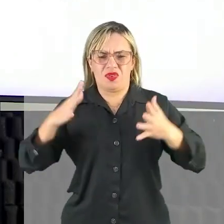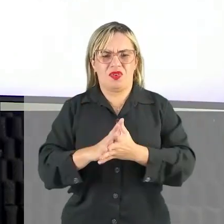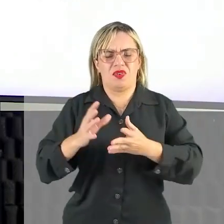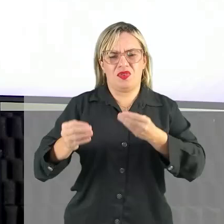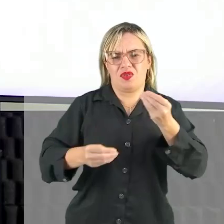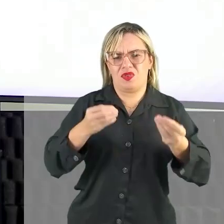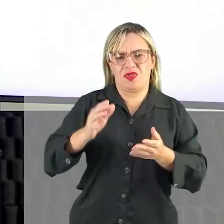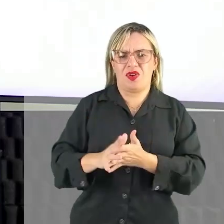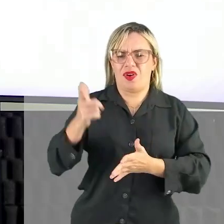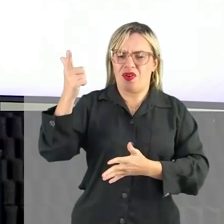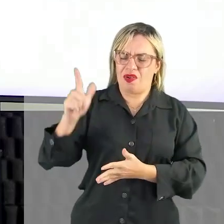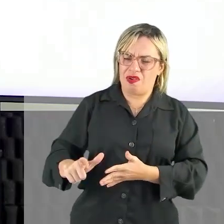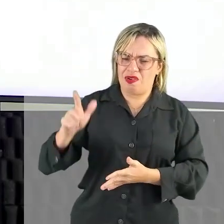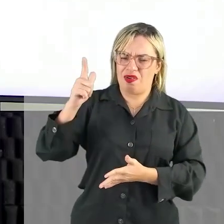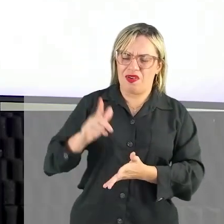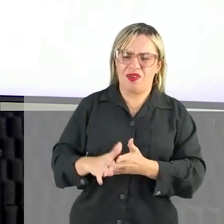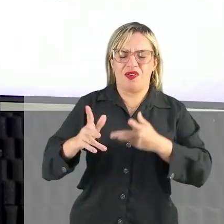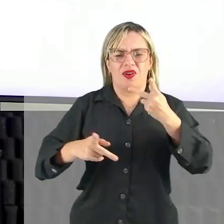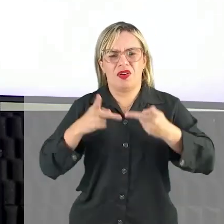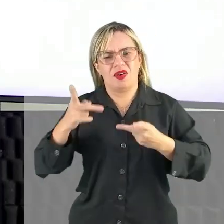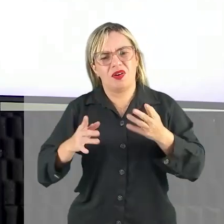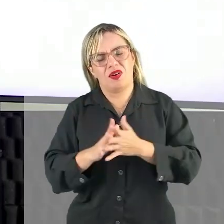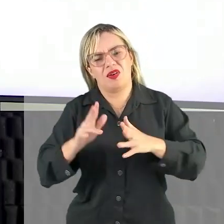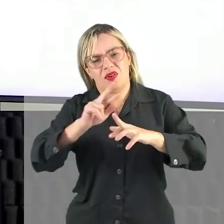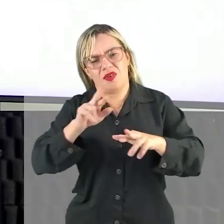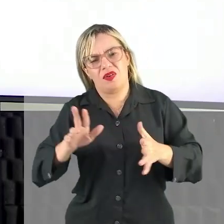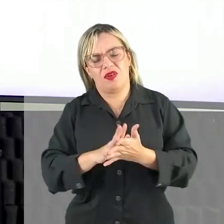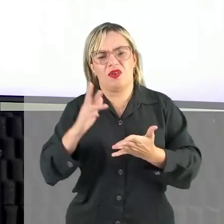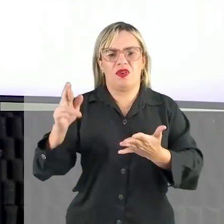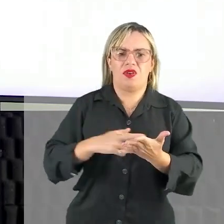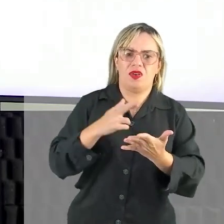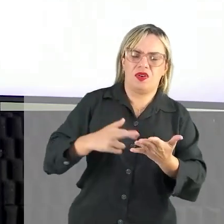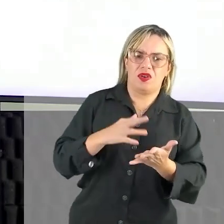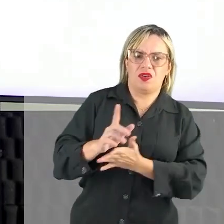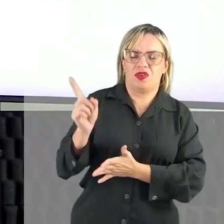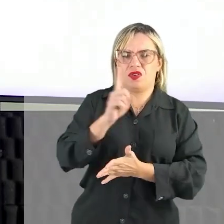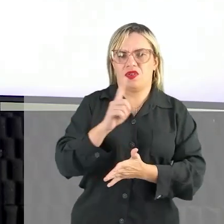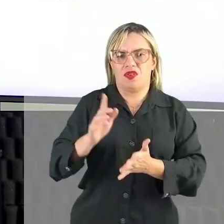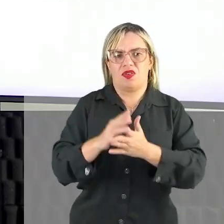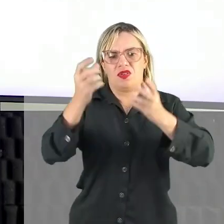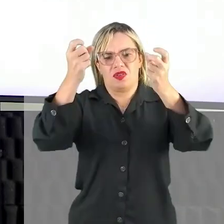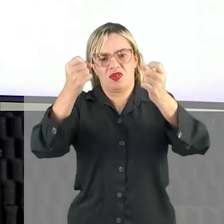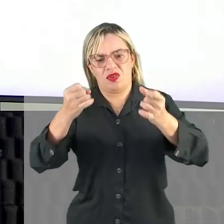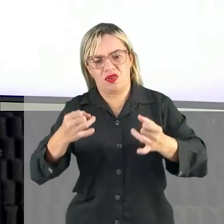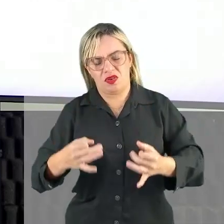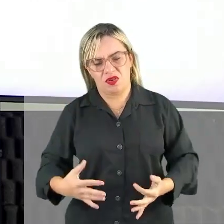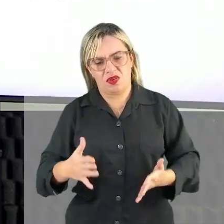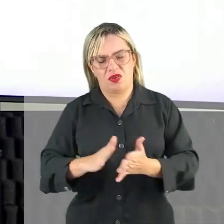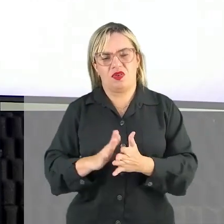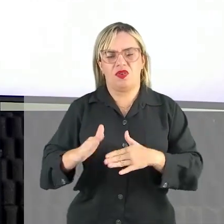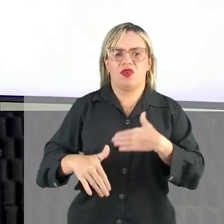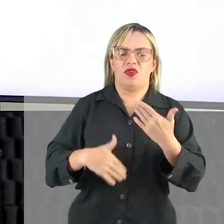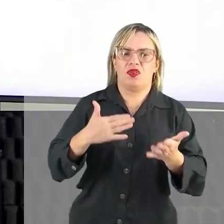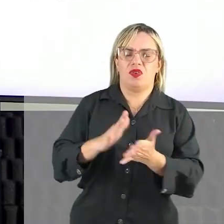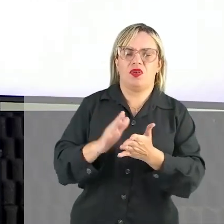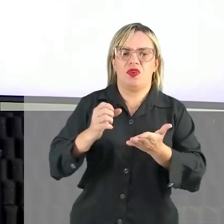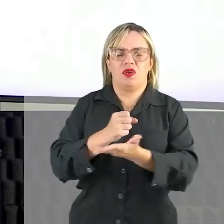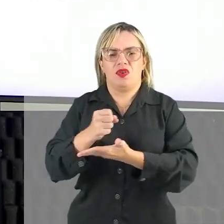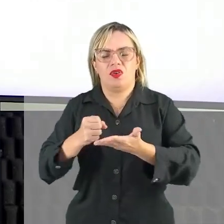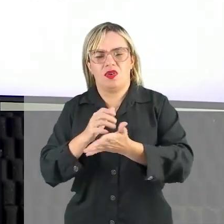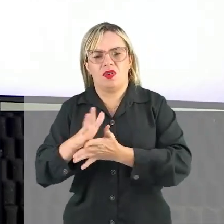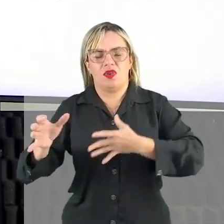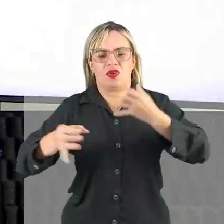fosse a mesma coisa existem muitas redações que o aluno não coloca justificativa que é o processo de embasamento do